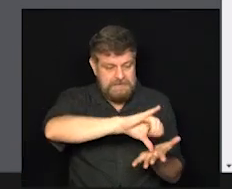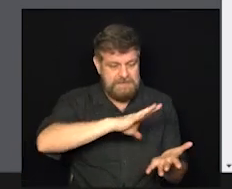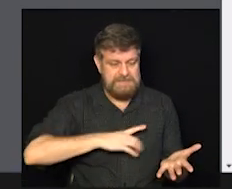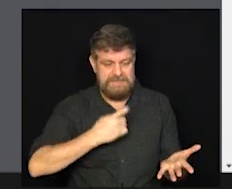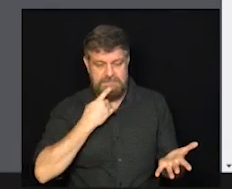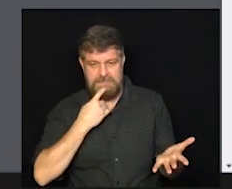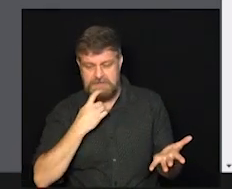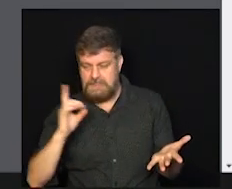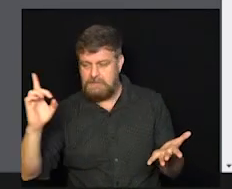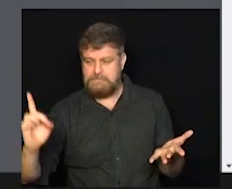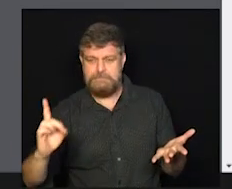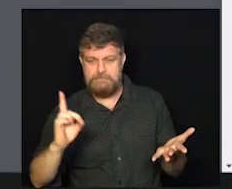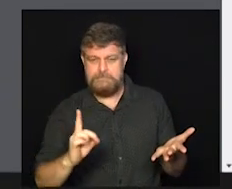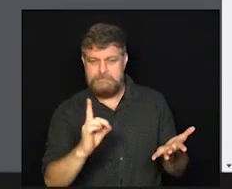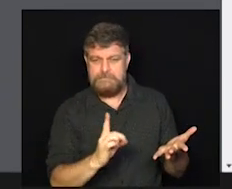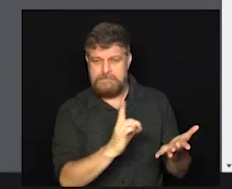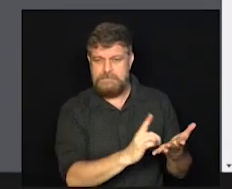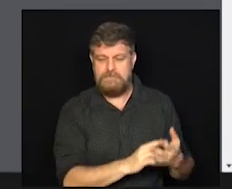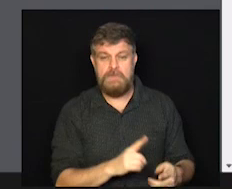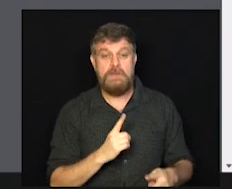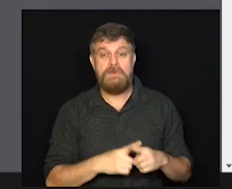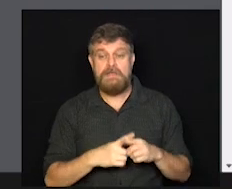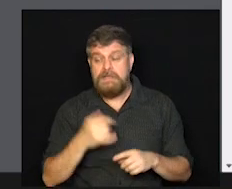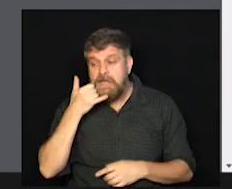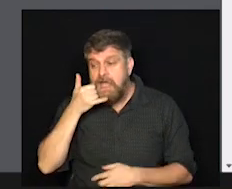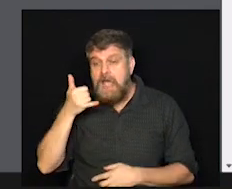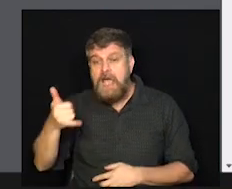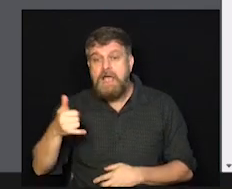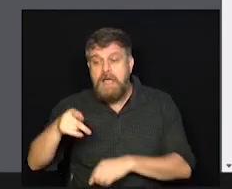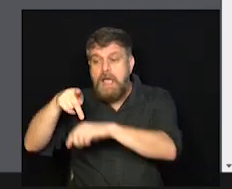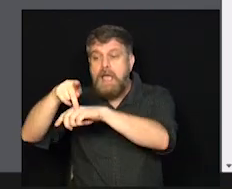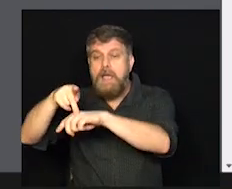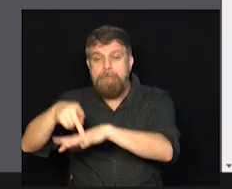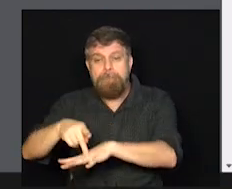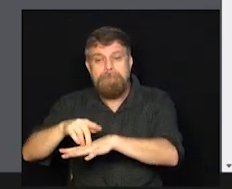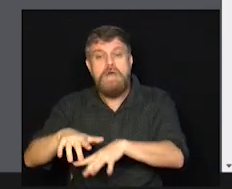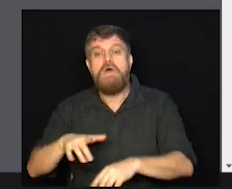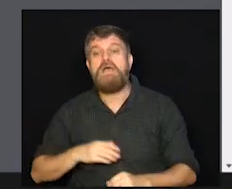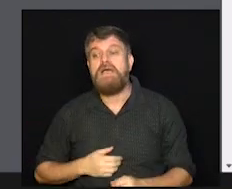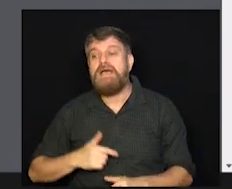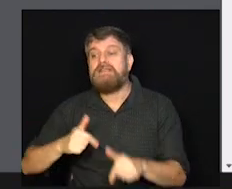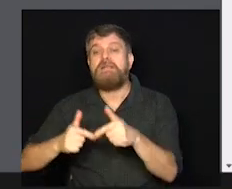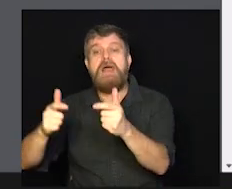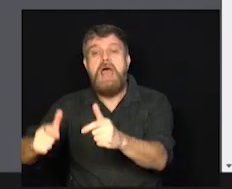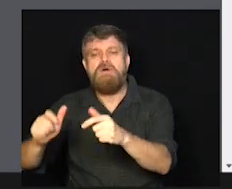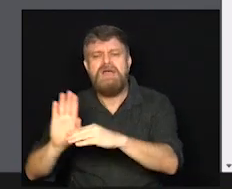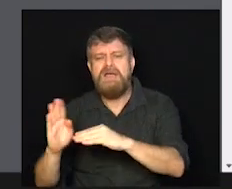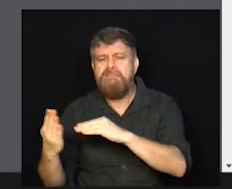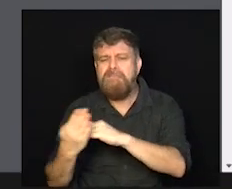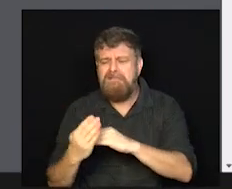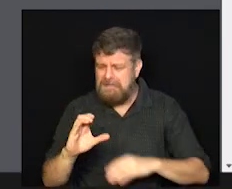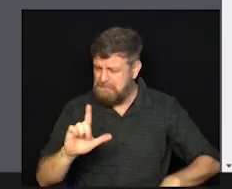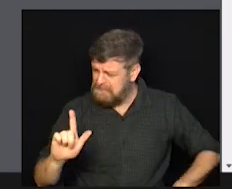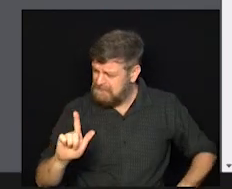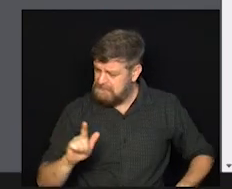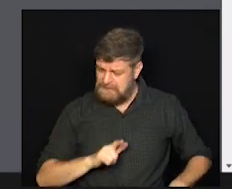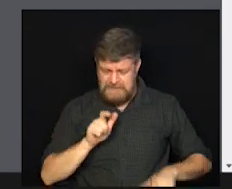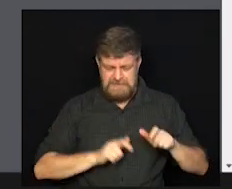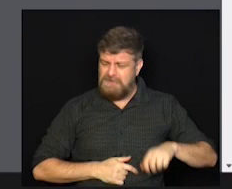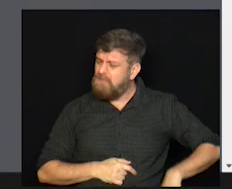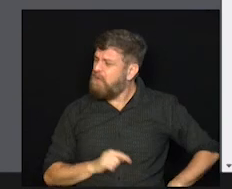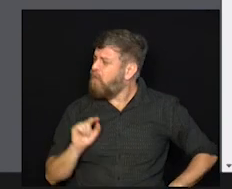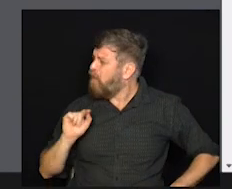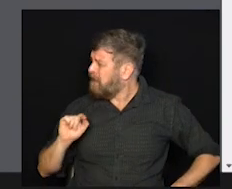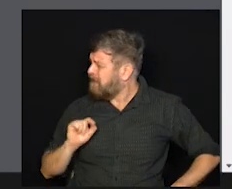ô padre, onde é que é a tua paróquia? Ah, minha paróquia é na região do Campo Grande. Onde fica mesmo? Só